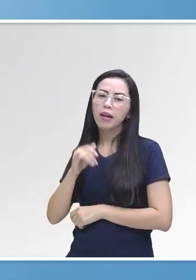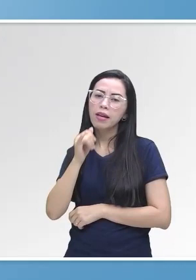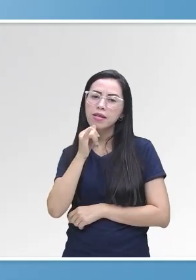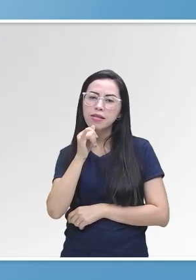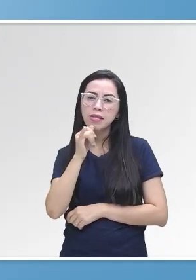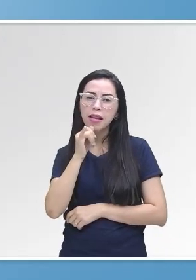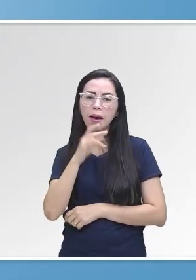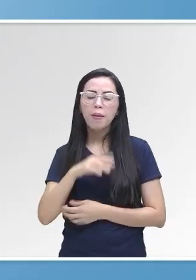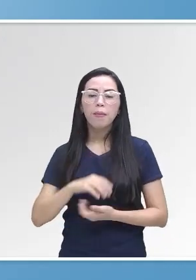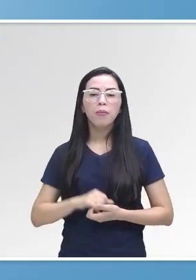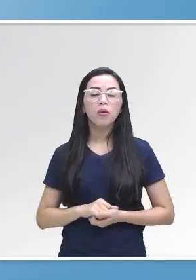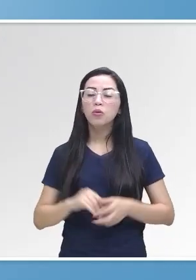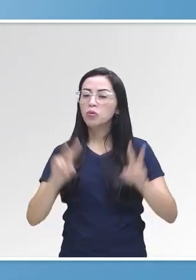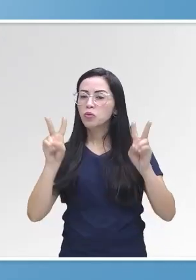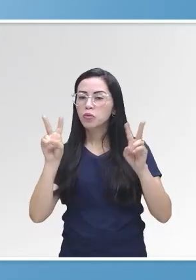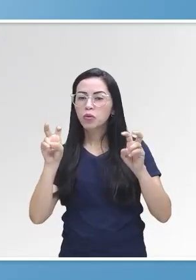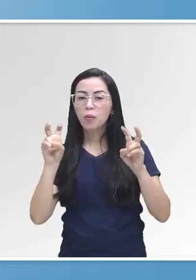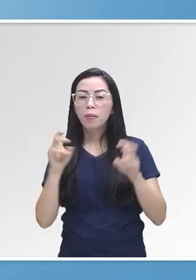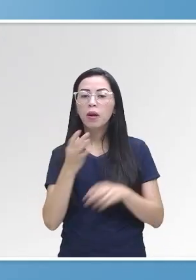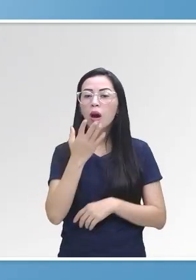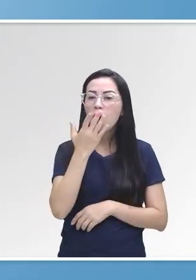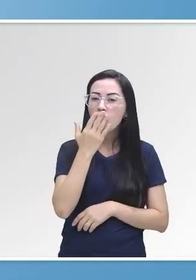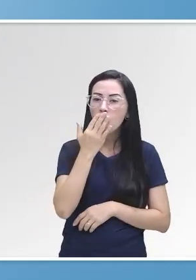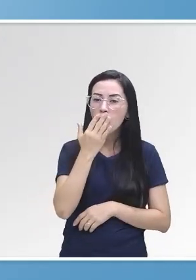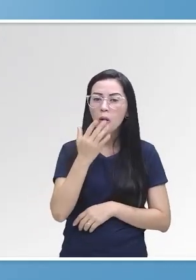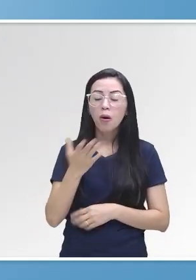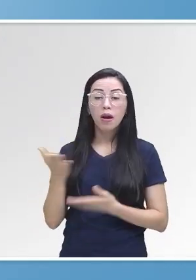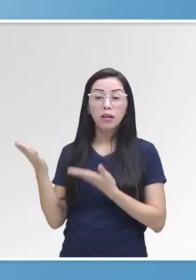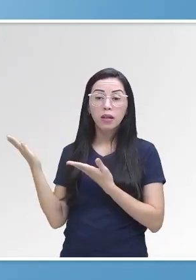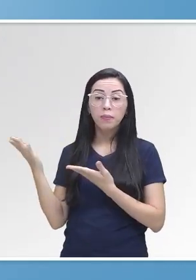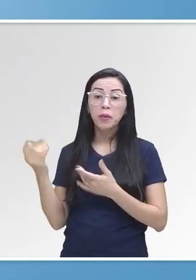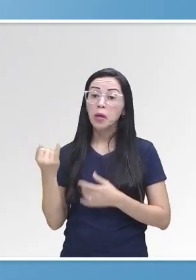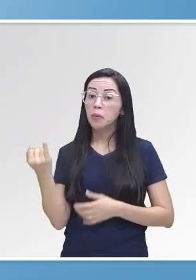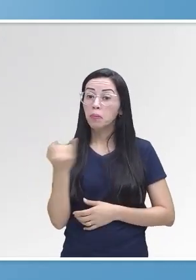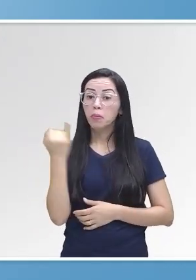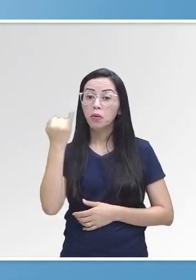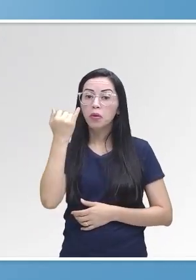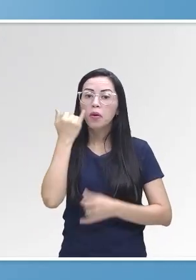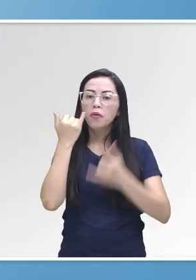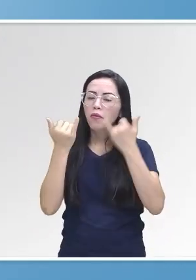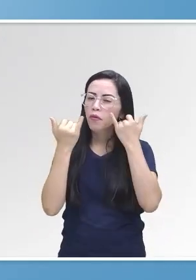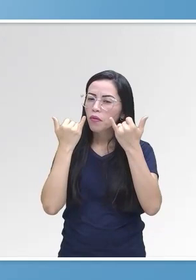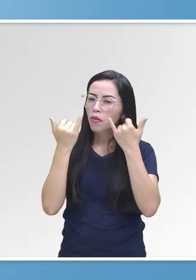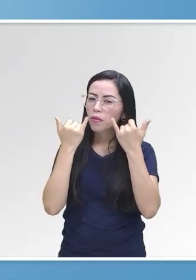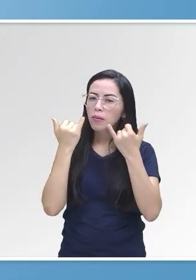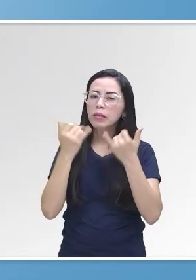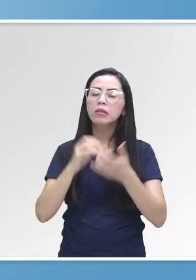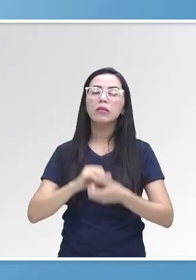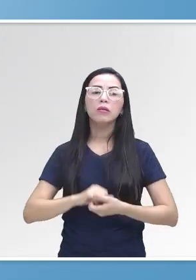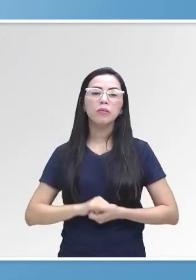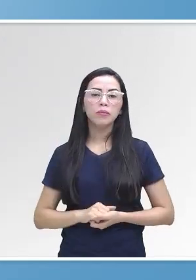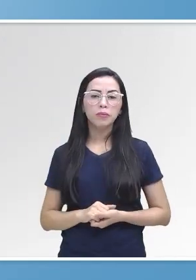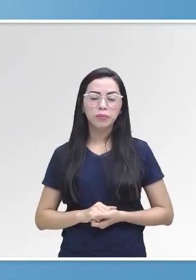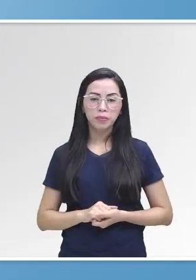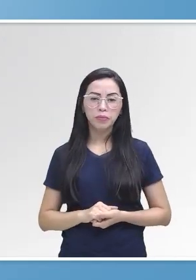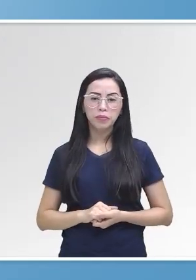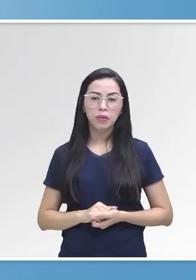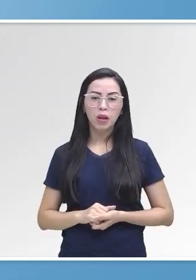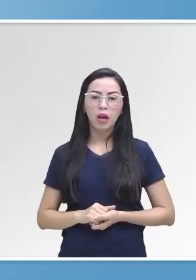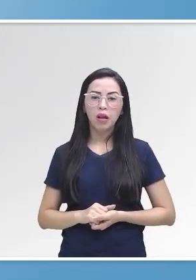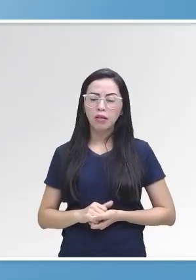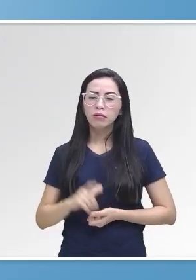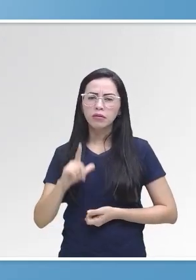cor né contanto que tem as informações esses aqui são alguns tipos